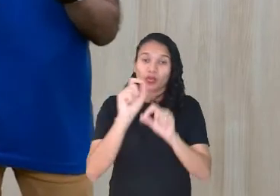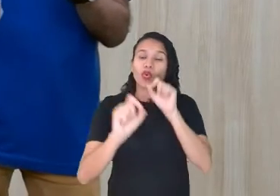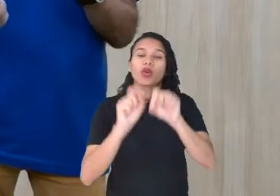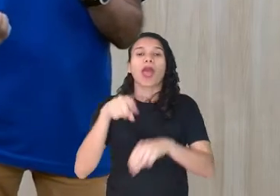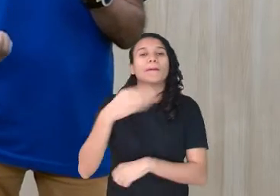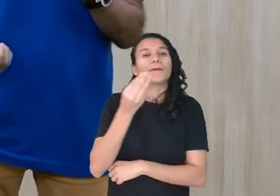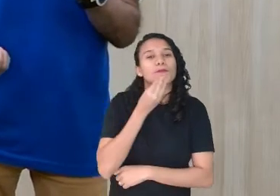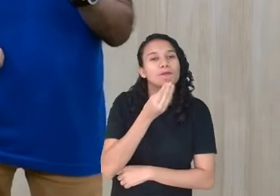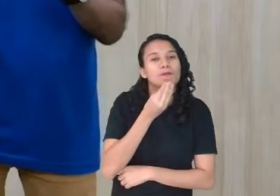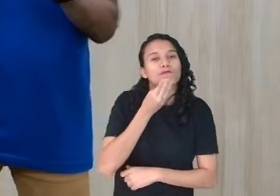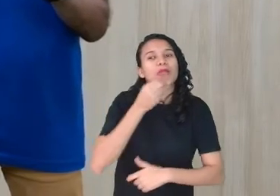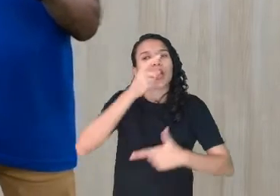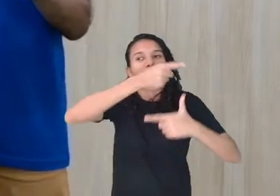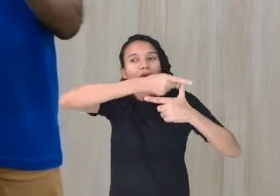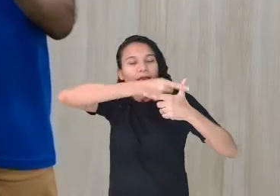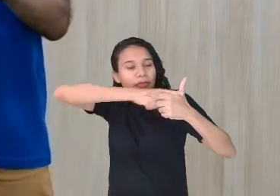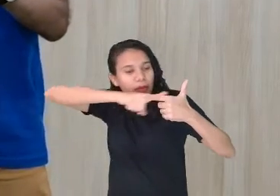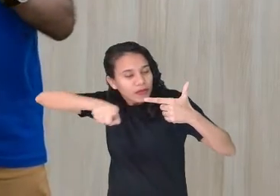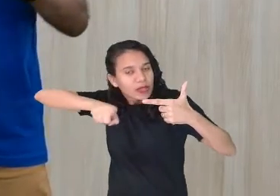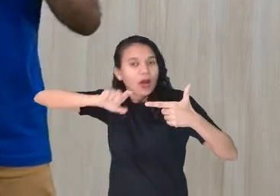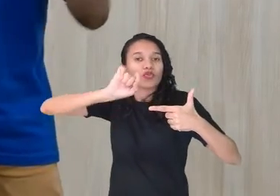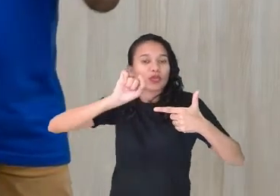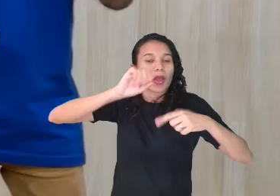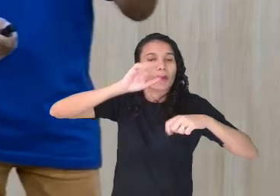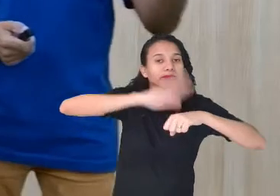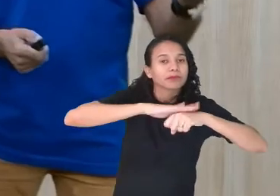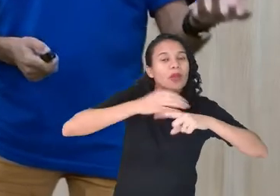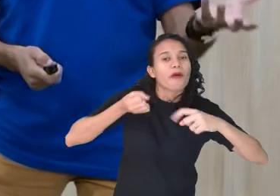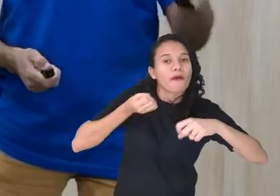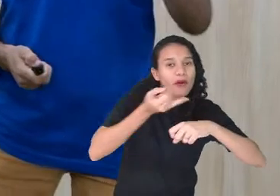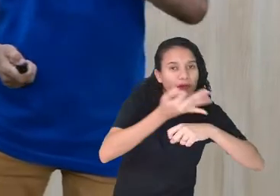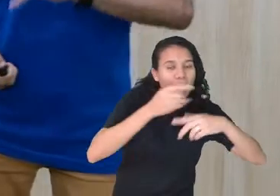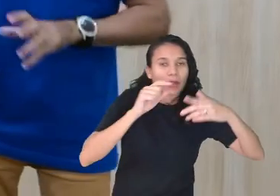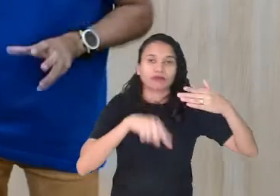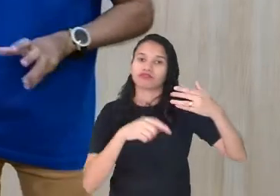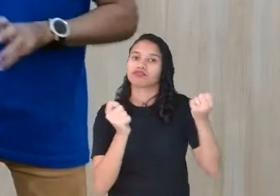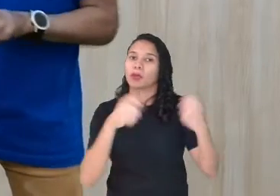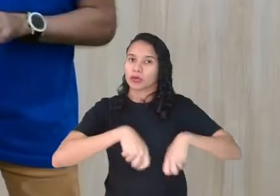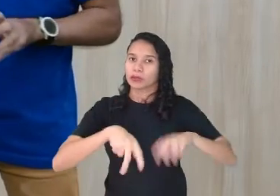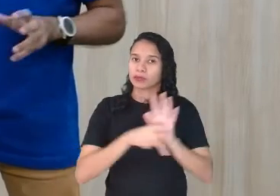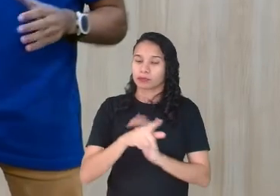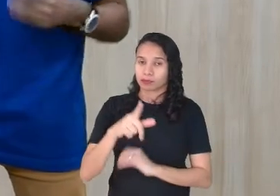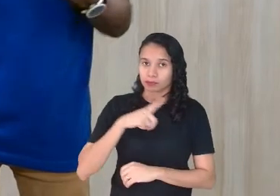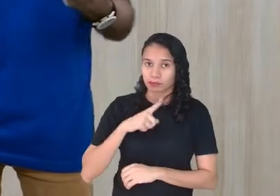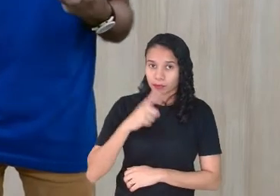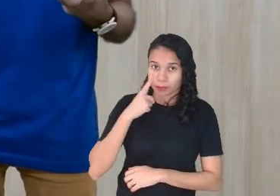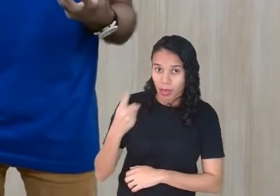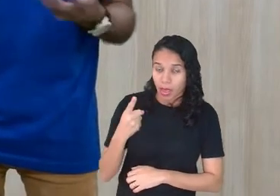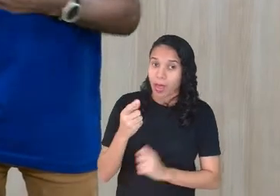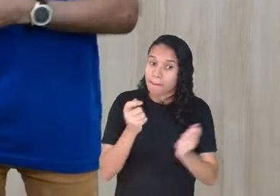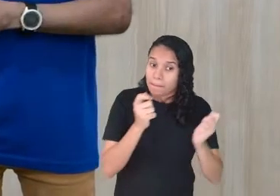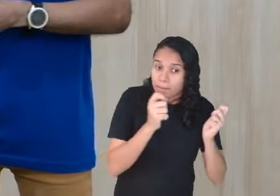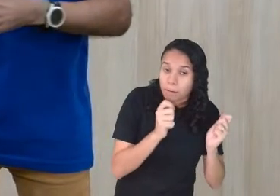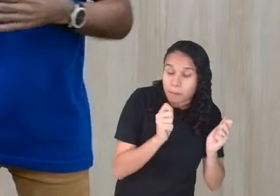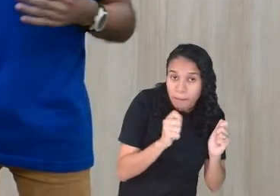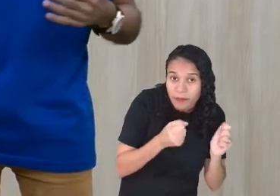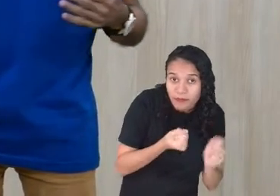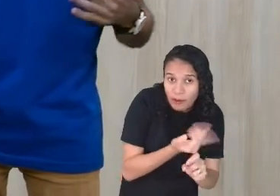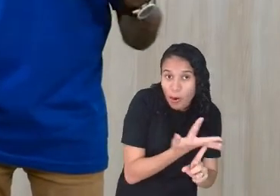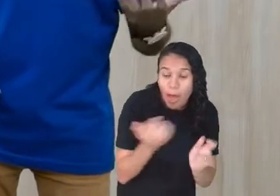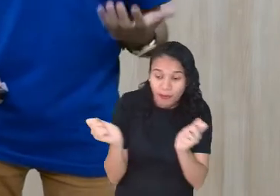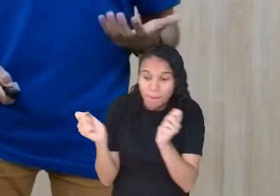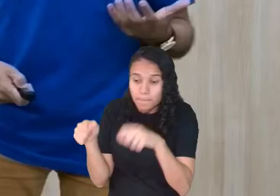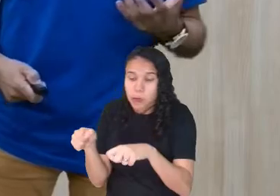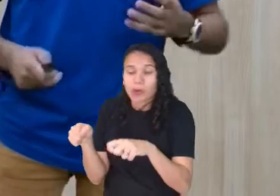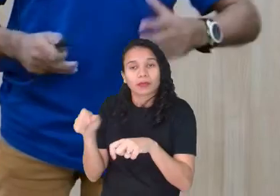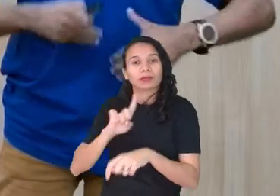que é a divisão de casos favoráveis e casos possíveis. Exatamente, favoráveis e possíveis. Mas, na